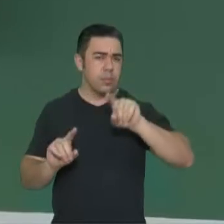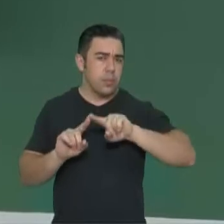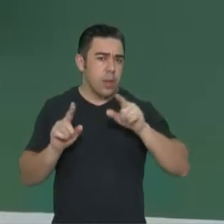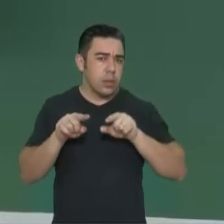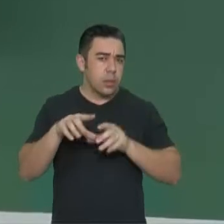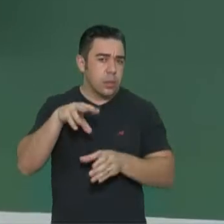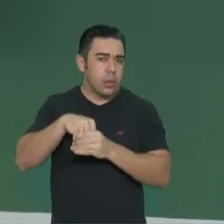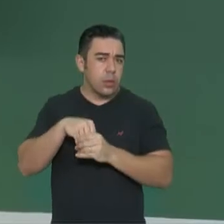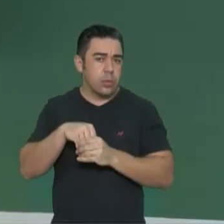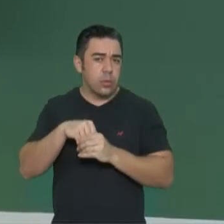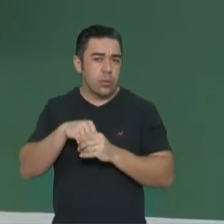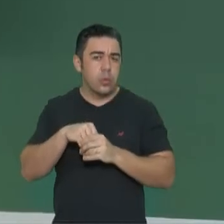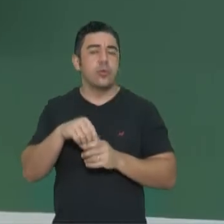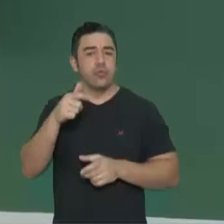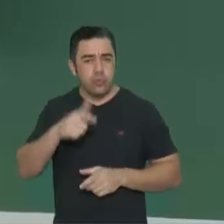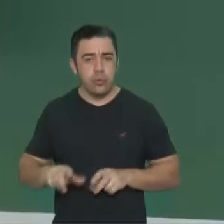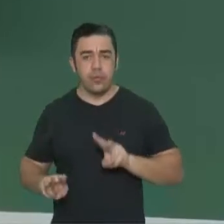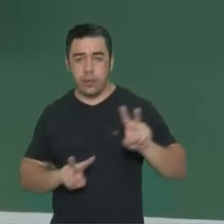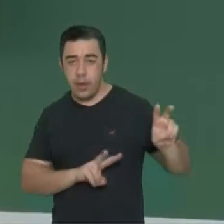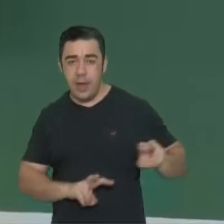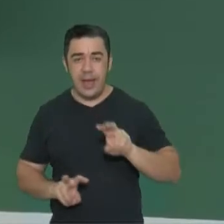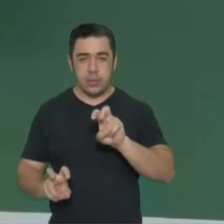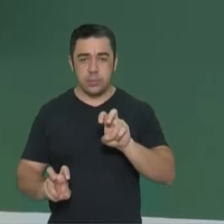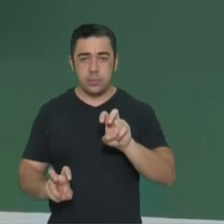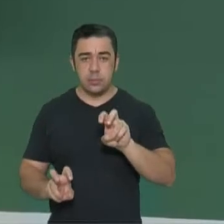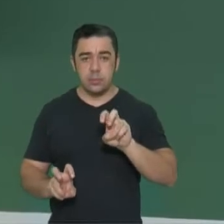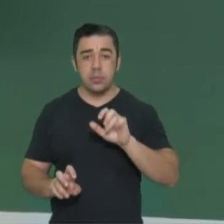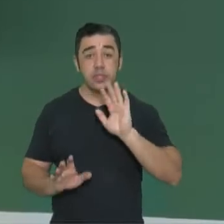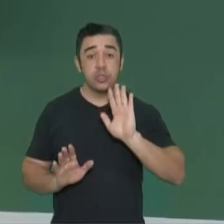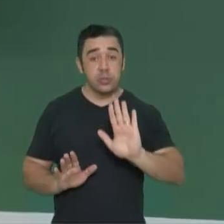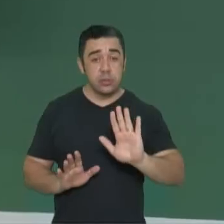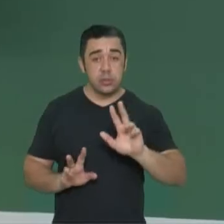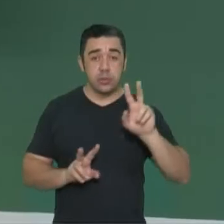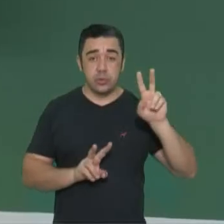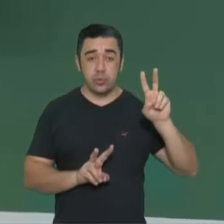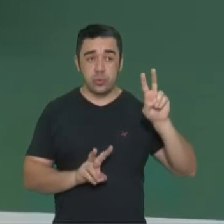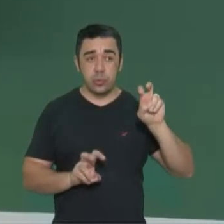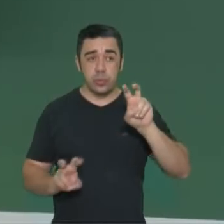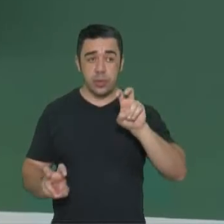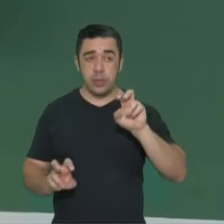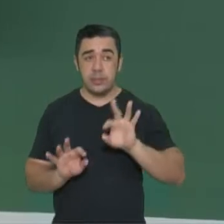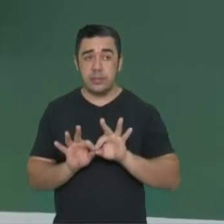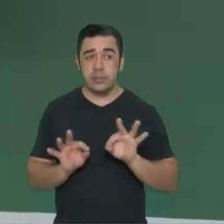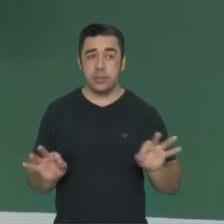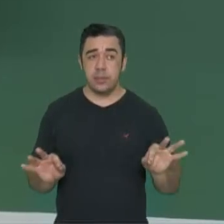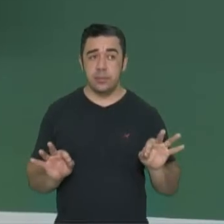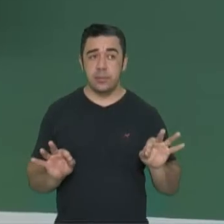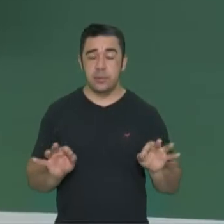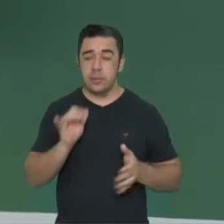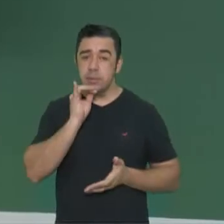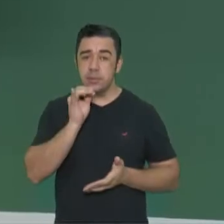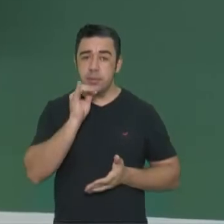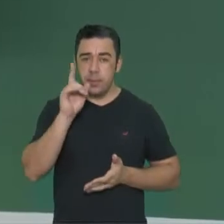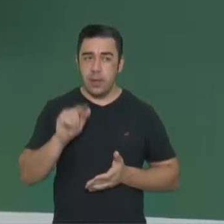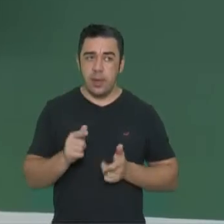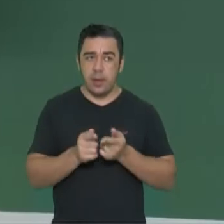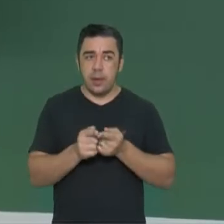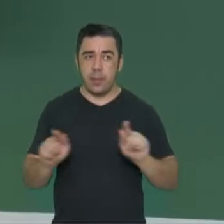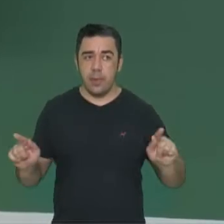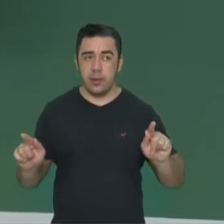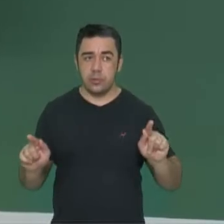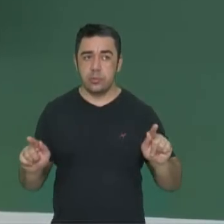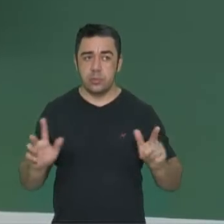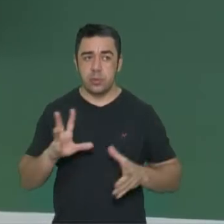mesmo recorte eu vou colocar aspas novamente. Eu uso aspas duplas e simples, ó, isso é gramatical até,